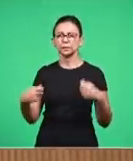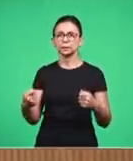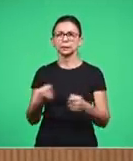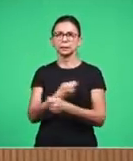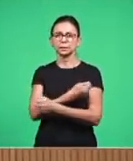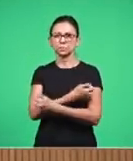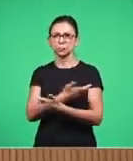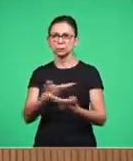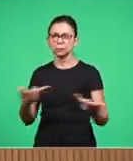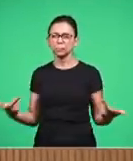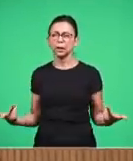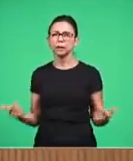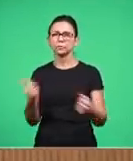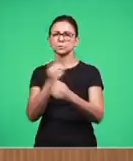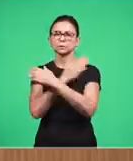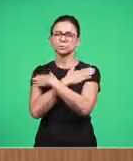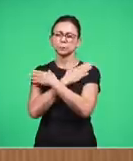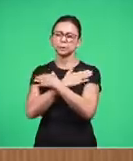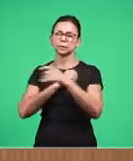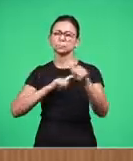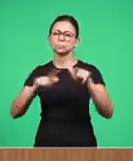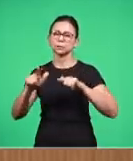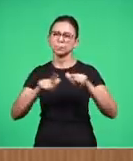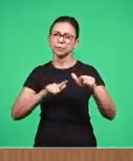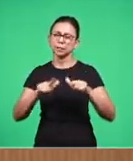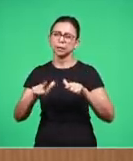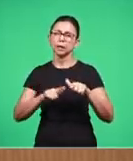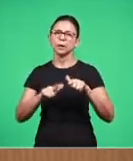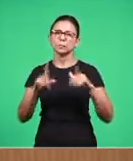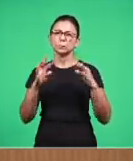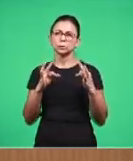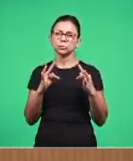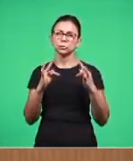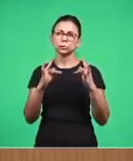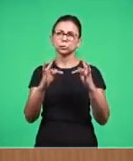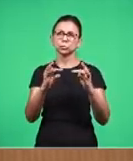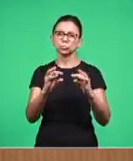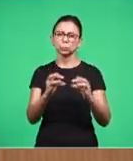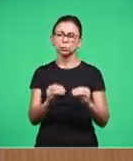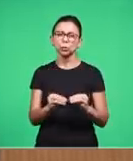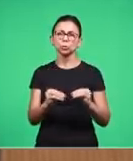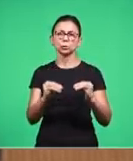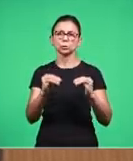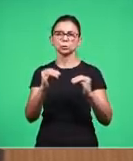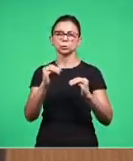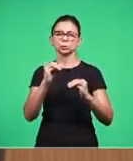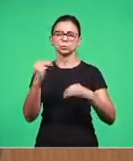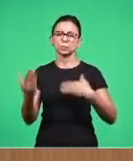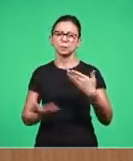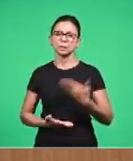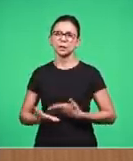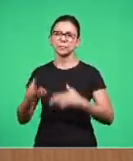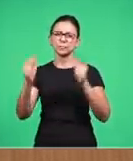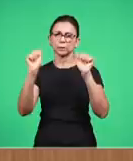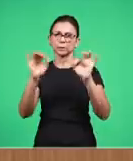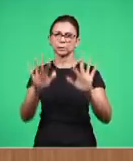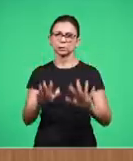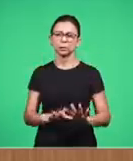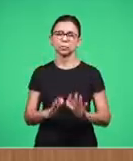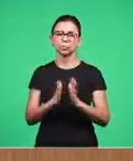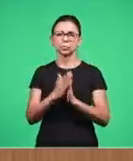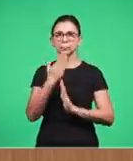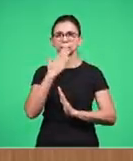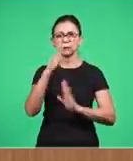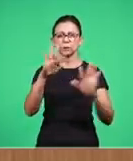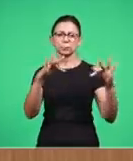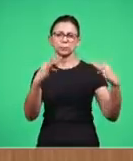dos empregos, do trabalho, do serviço, todo sustento, Senhor, possa prover a todos nós. Oramos, Senhor, pelos lares,